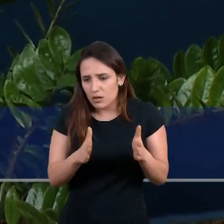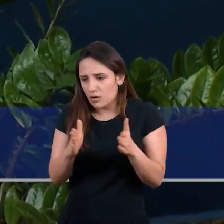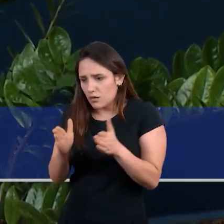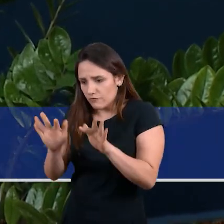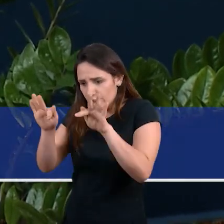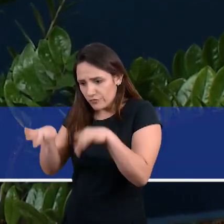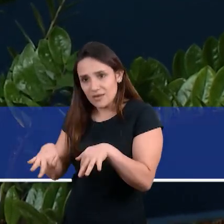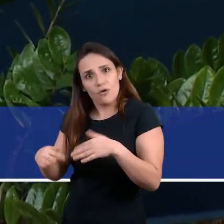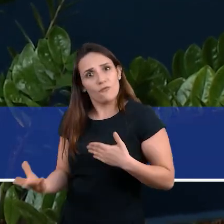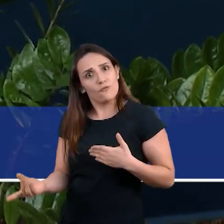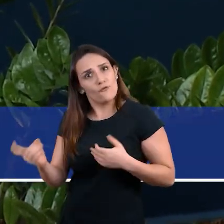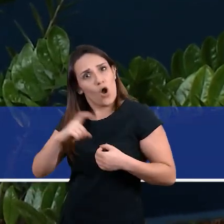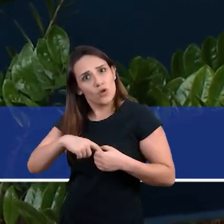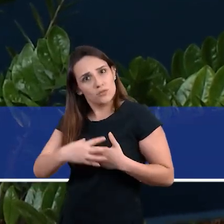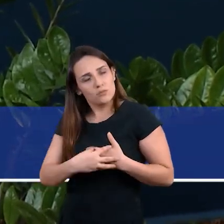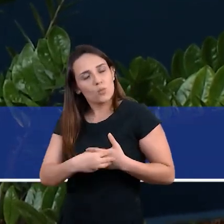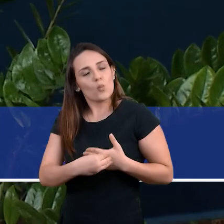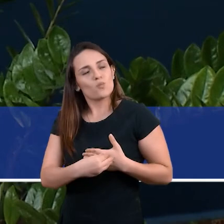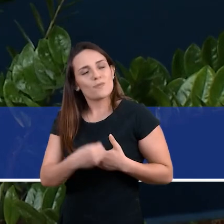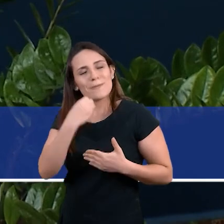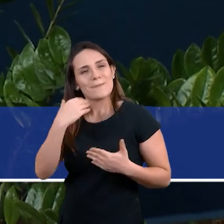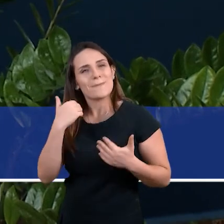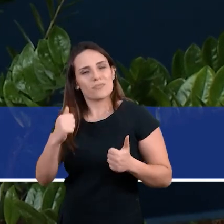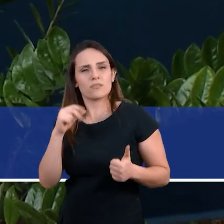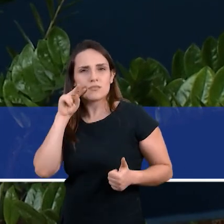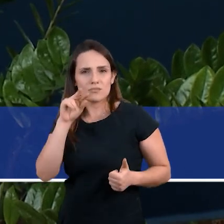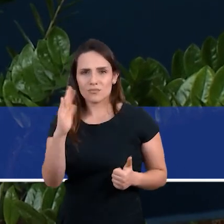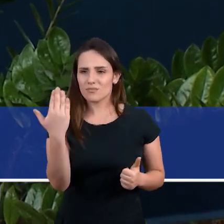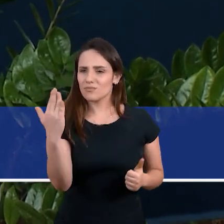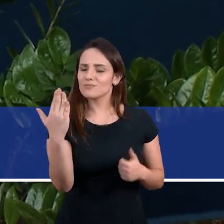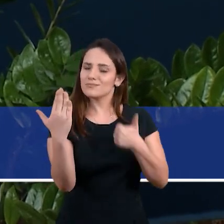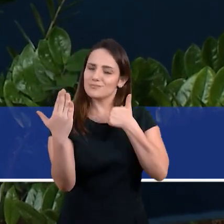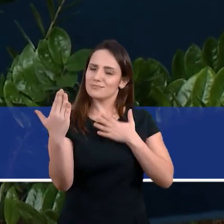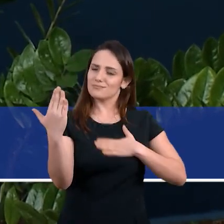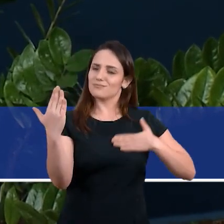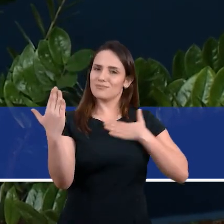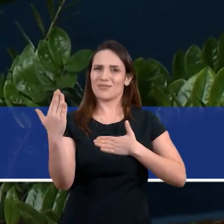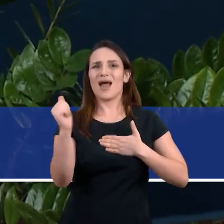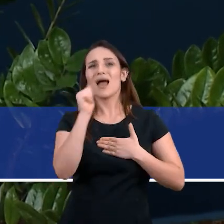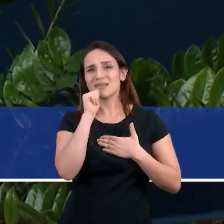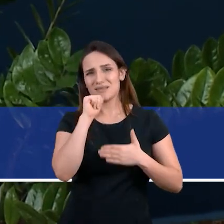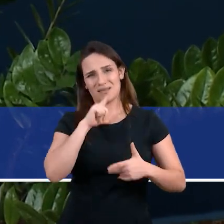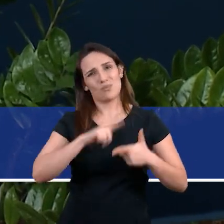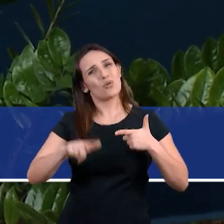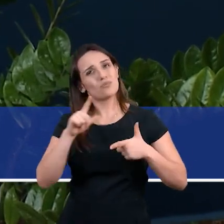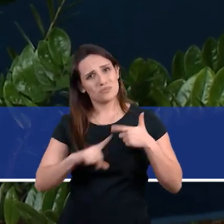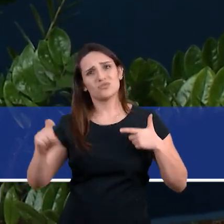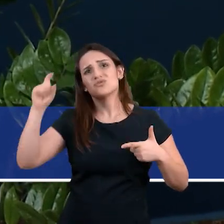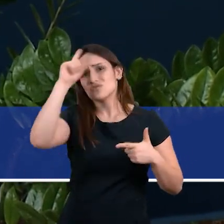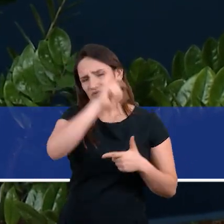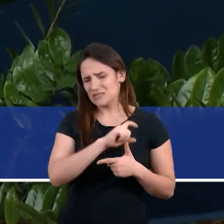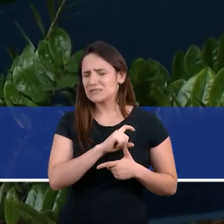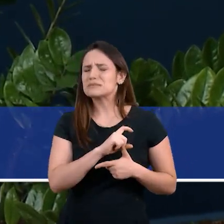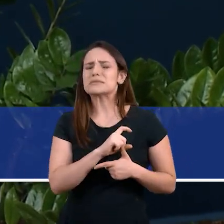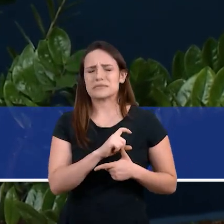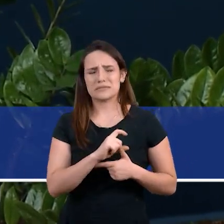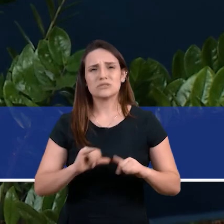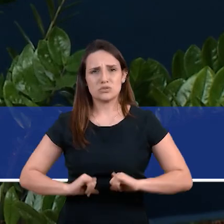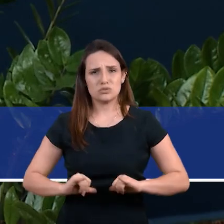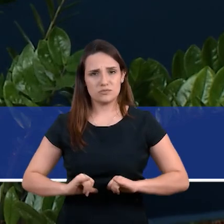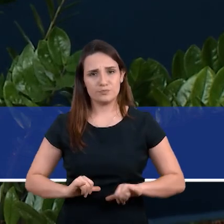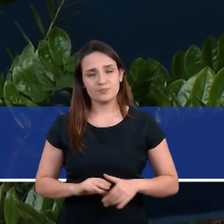Saber que você vai estar esteticamente bem, se olhar no espelho com satisfação, mesmo por tendo passado